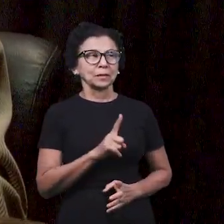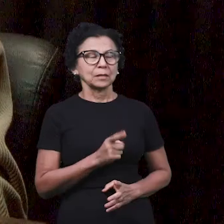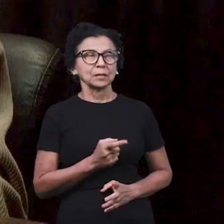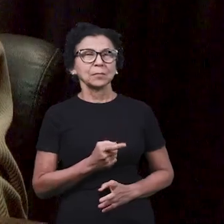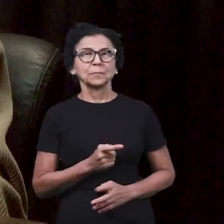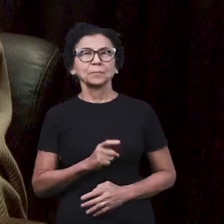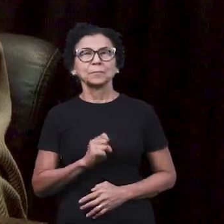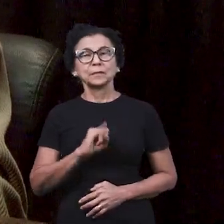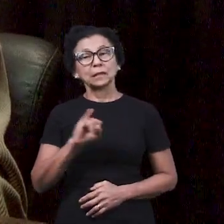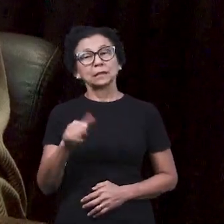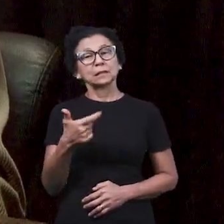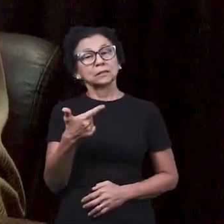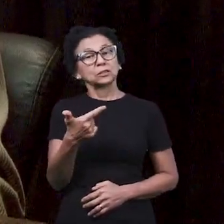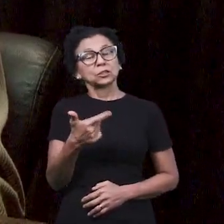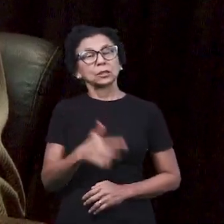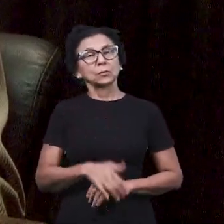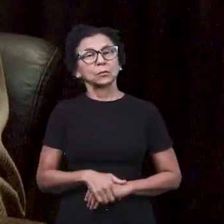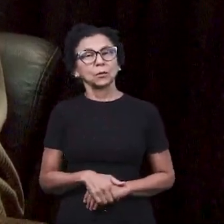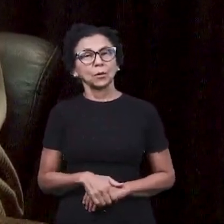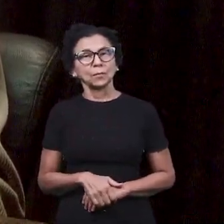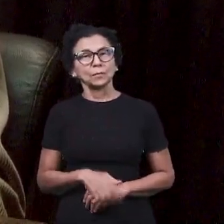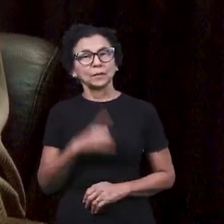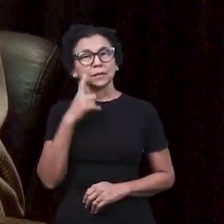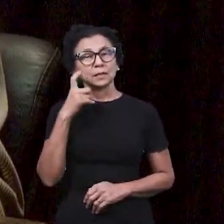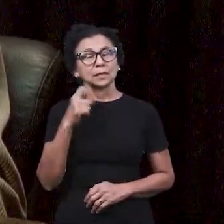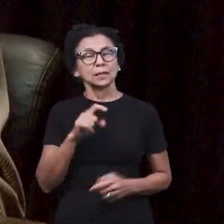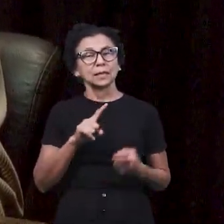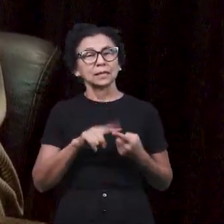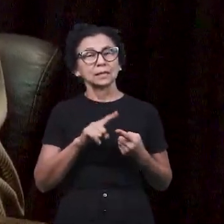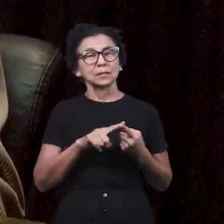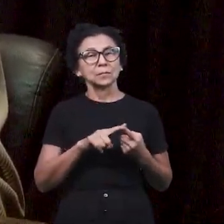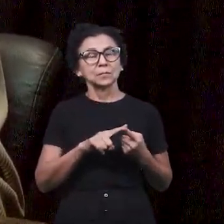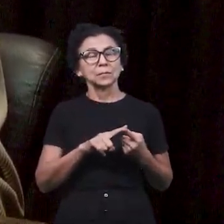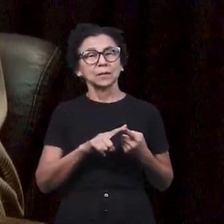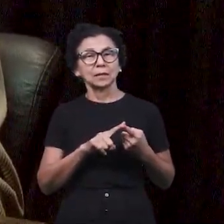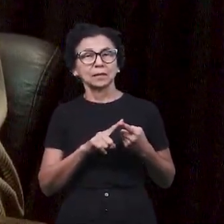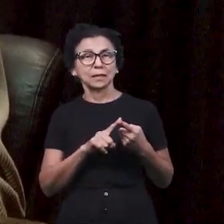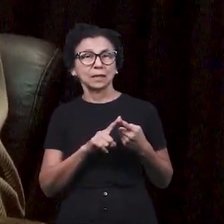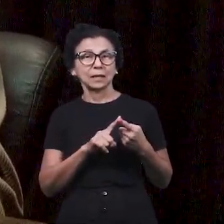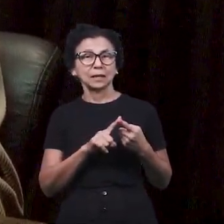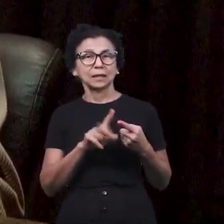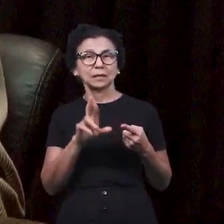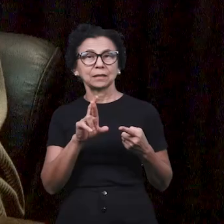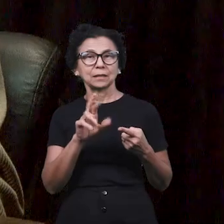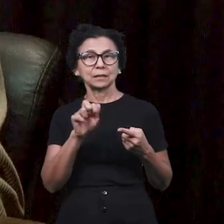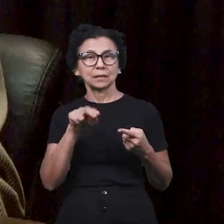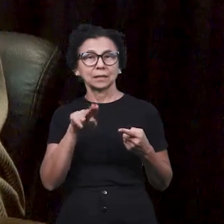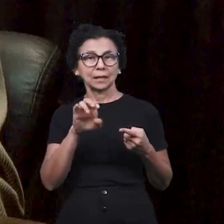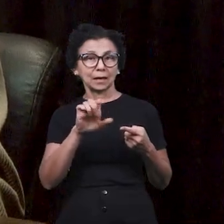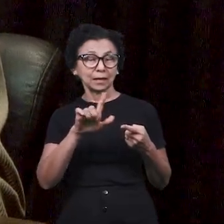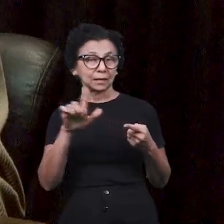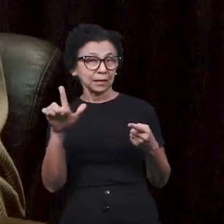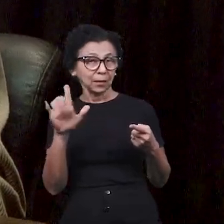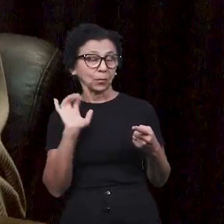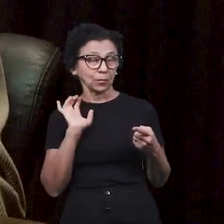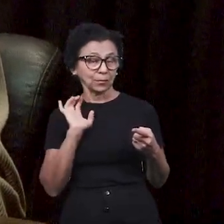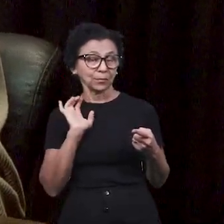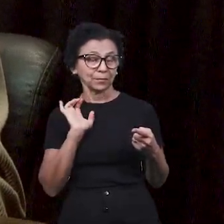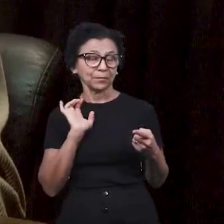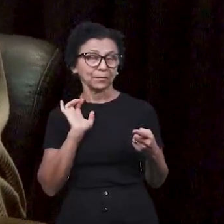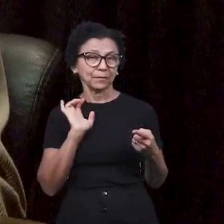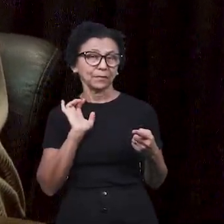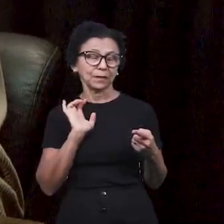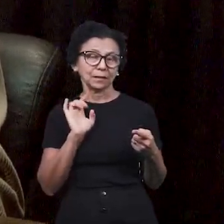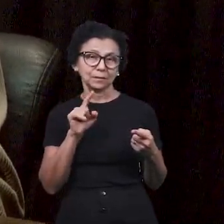isso é para o jovem. Jacó interessou em quem? Em Raquel, Sim, não é isso? Às vezes o jovem está interessado aquela ali, não, mas espera